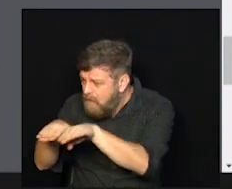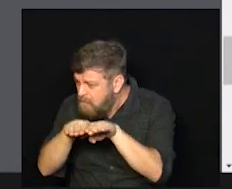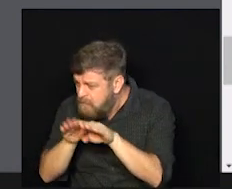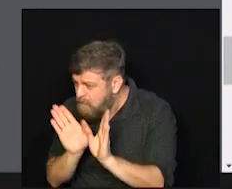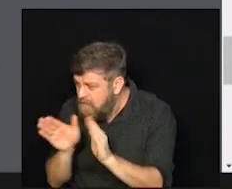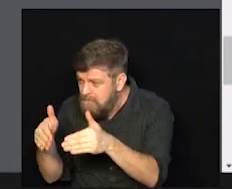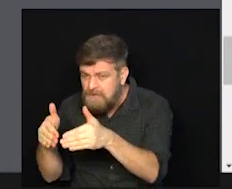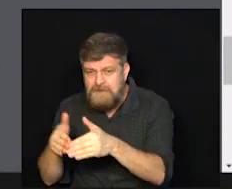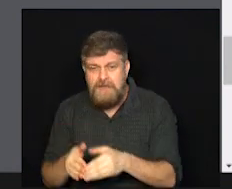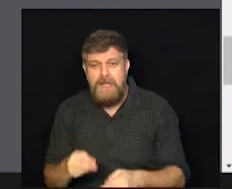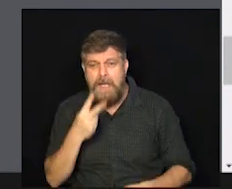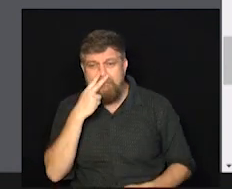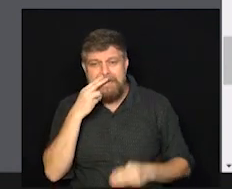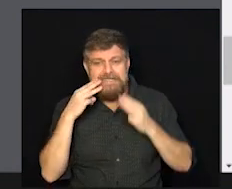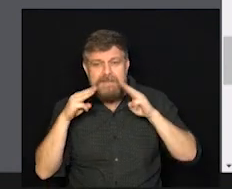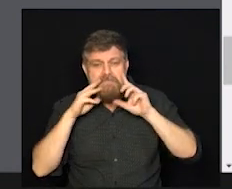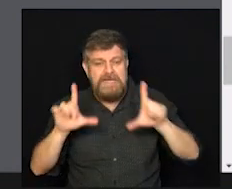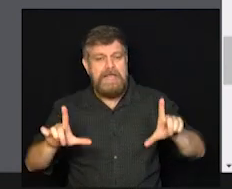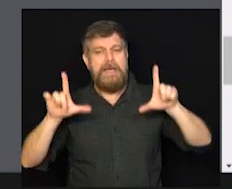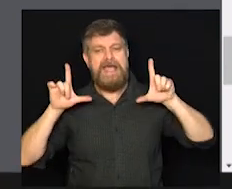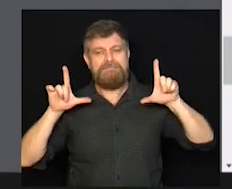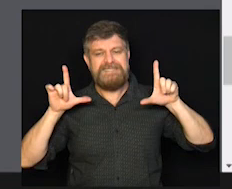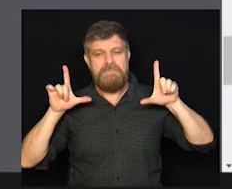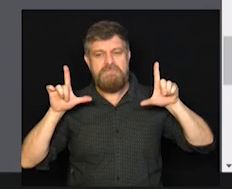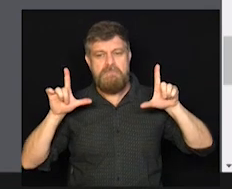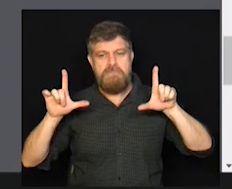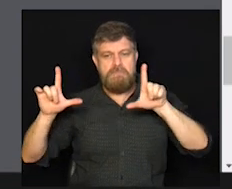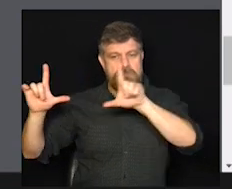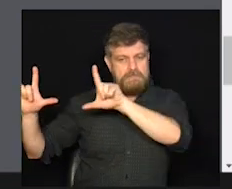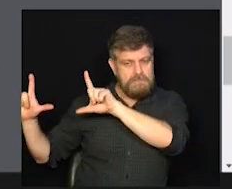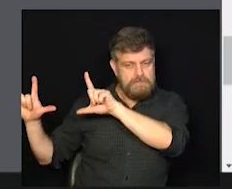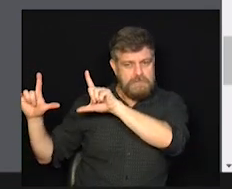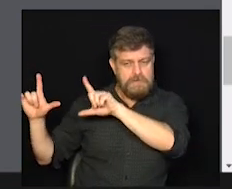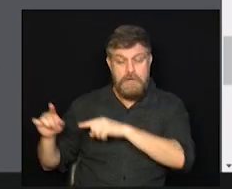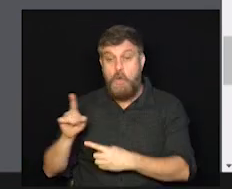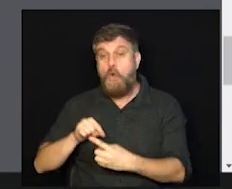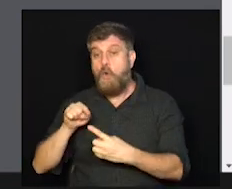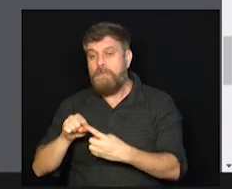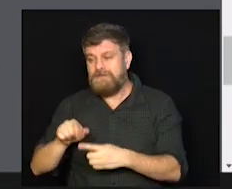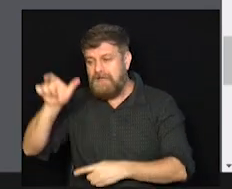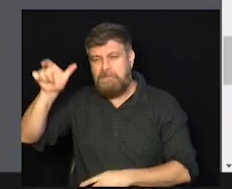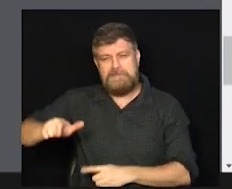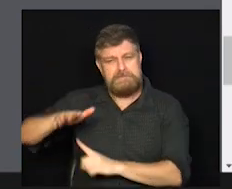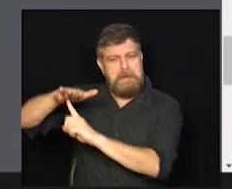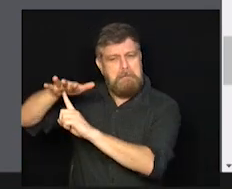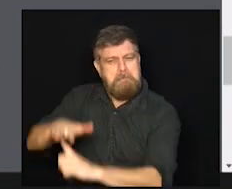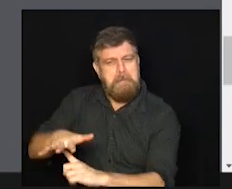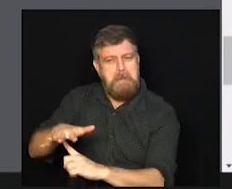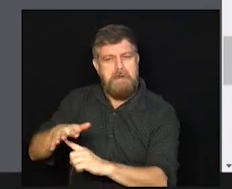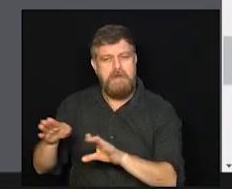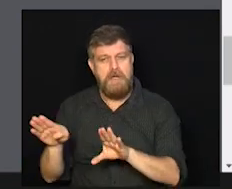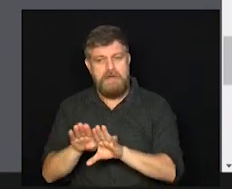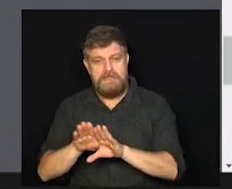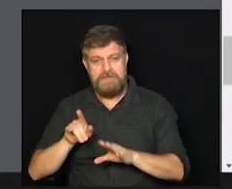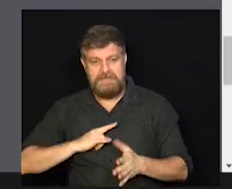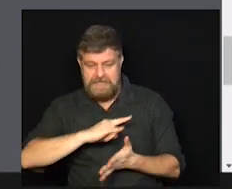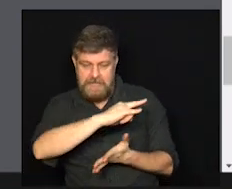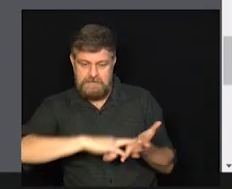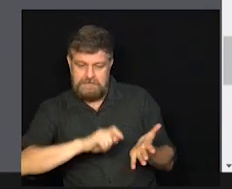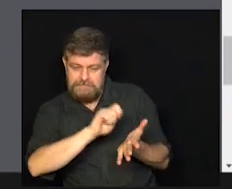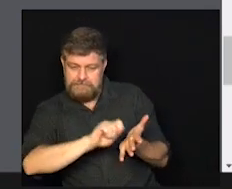um marketing, e isso será muito fácil para a destruição do outro. Ele vai dizer também na Laudato Si, o